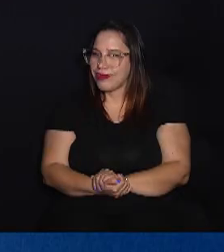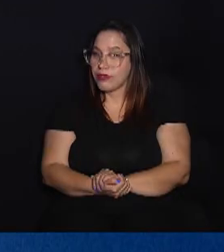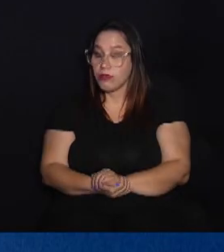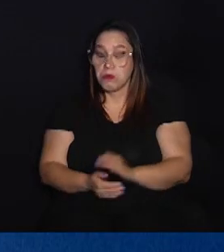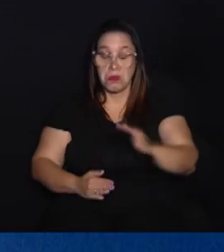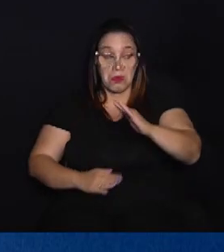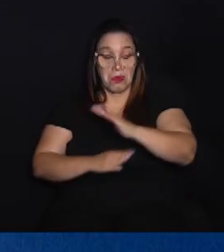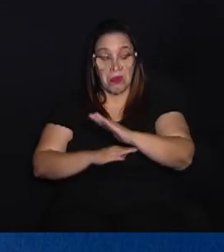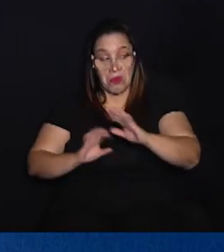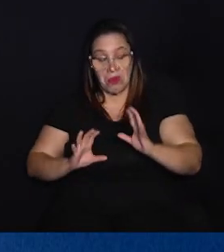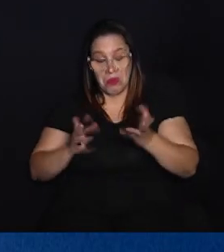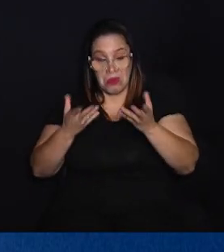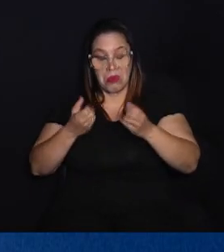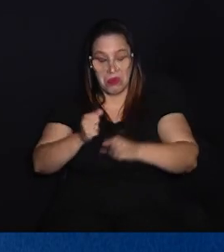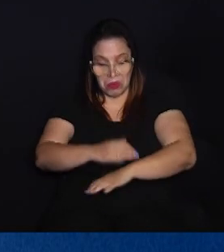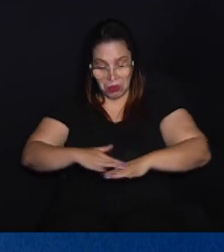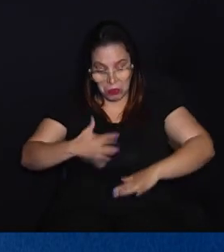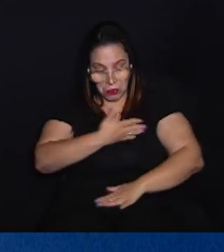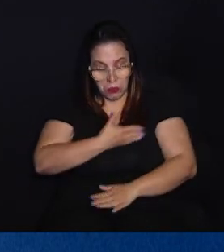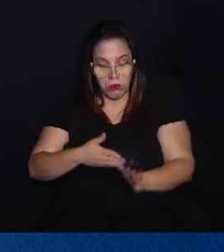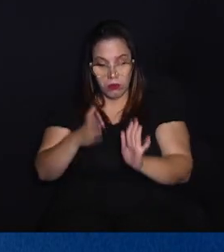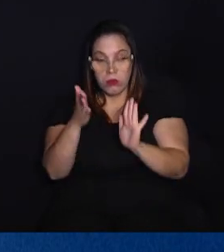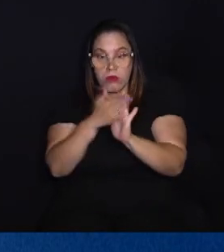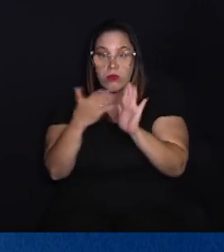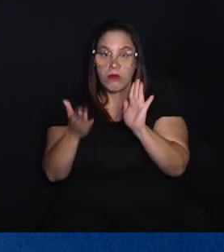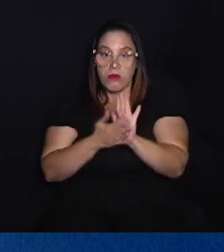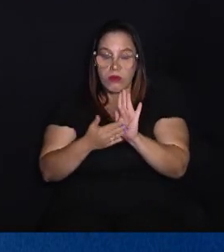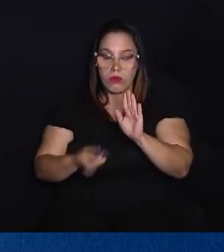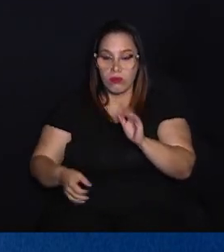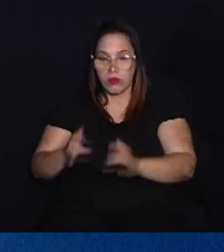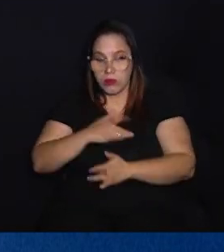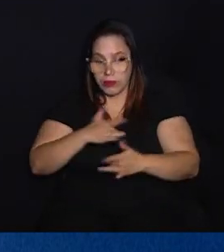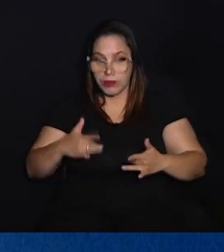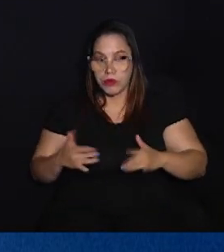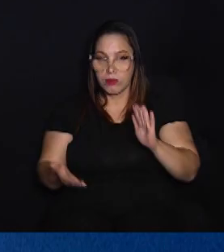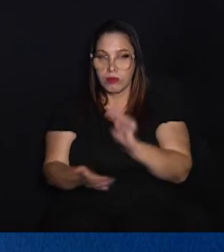Câmara realiza audiência pública para a prestação de contas da saúde.